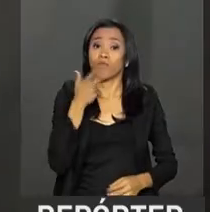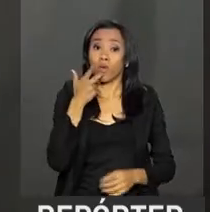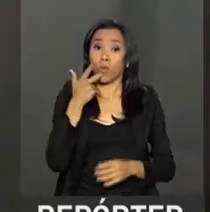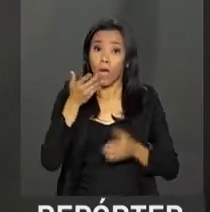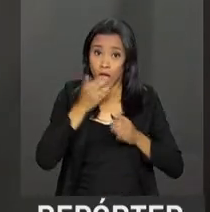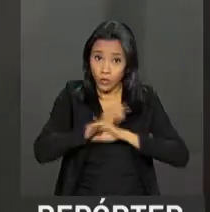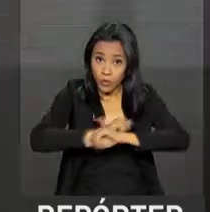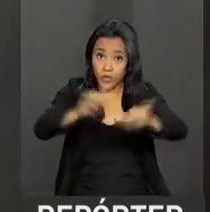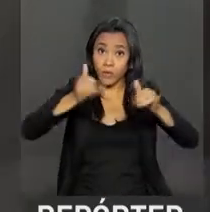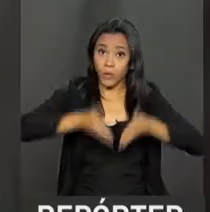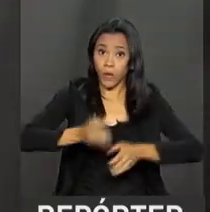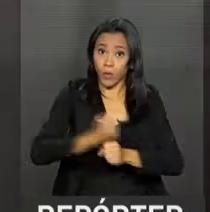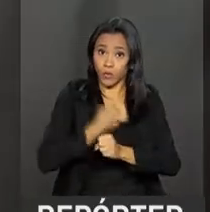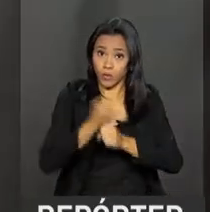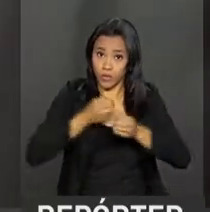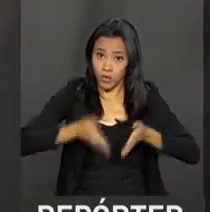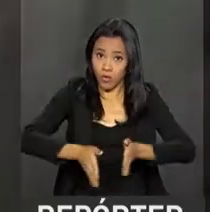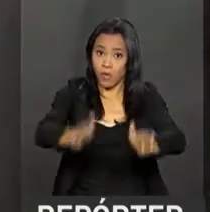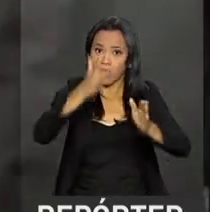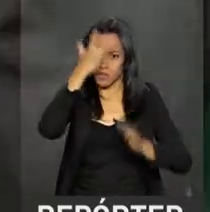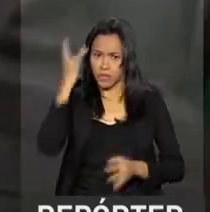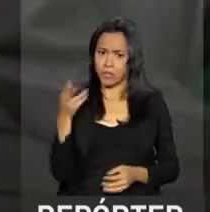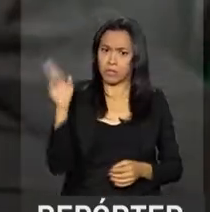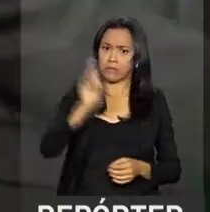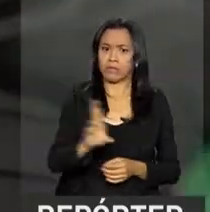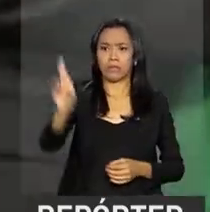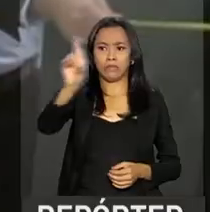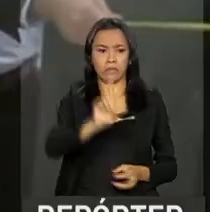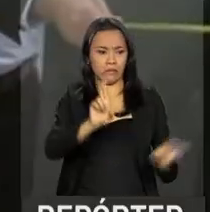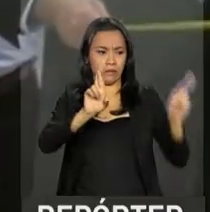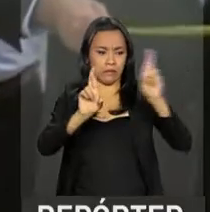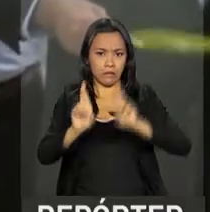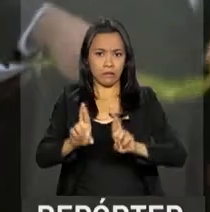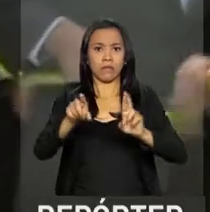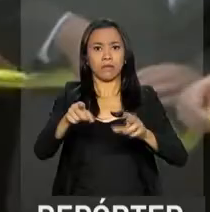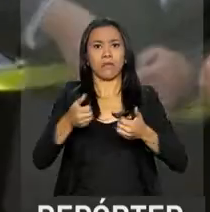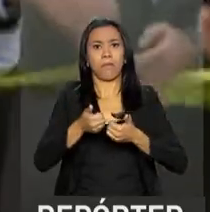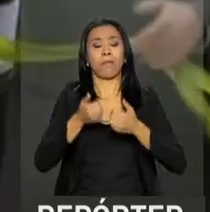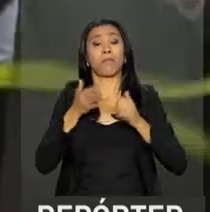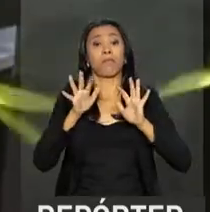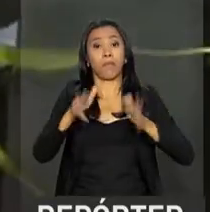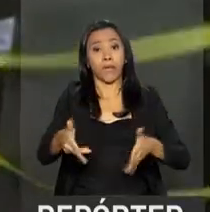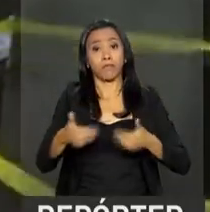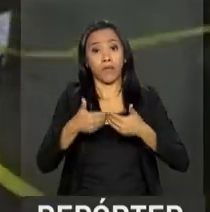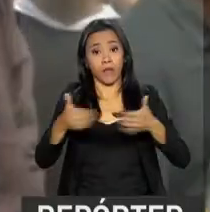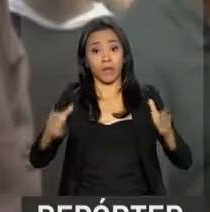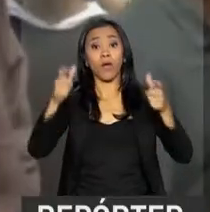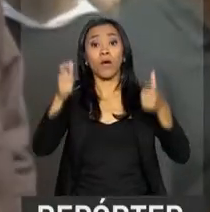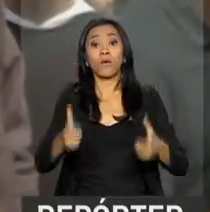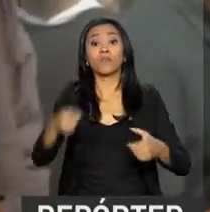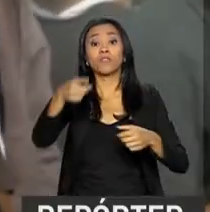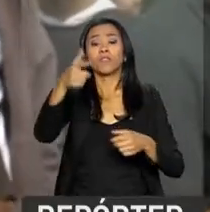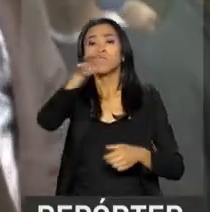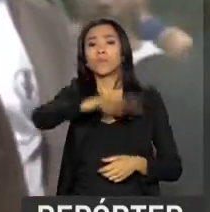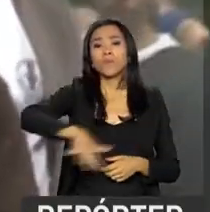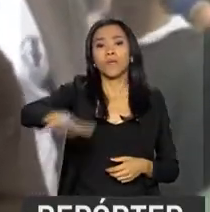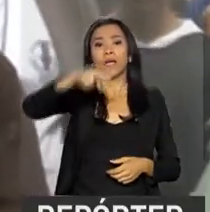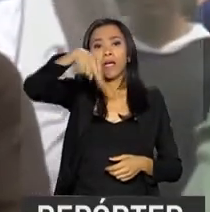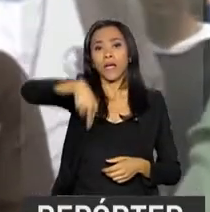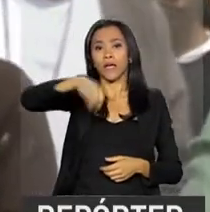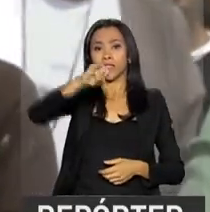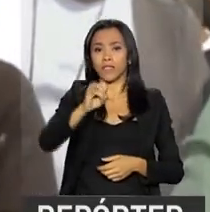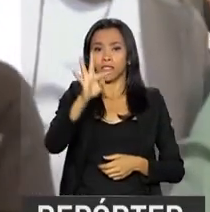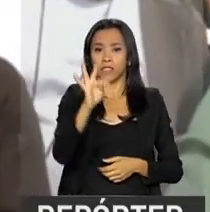rodovia, as autoridades participaram da inauguração do mergulhão da Praça Renascença, também em Niterói. Este aposentado, que